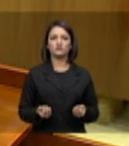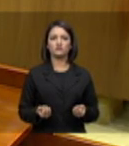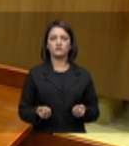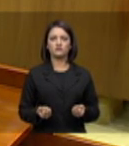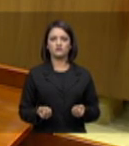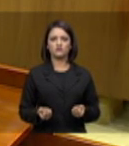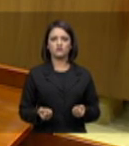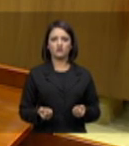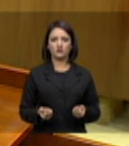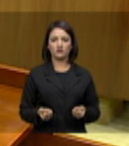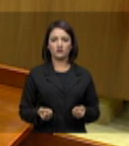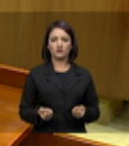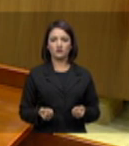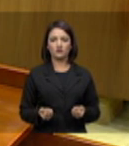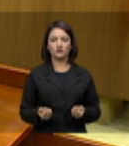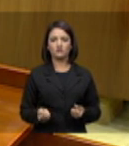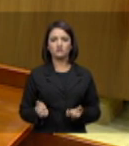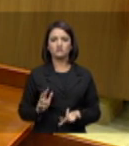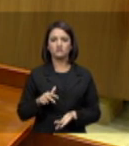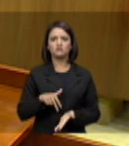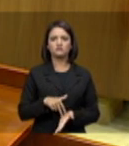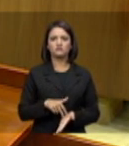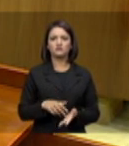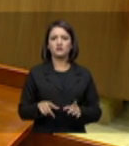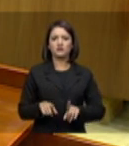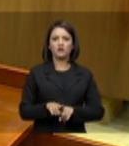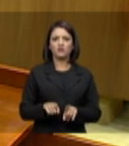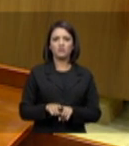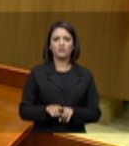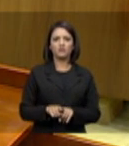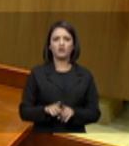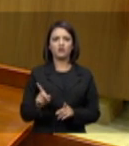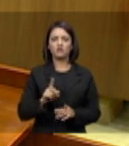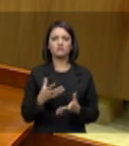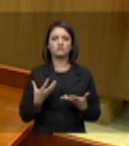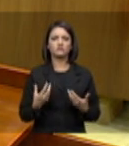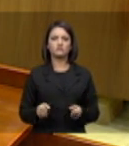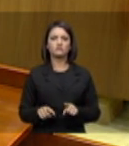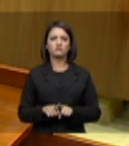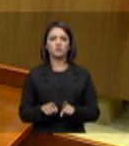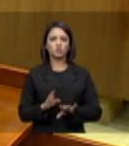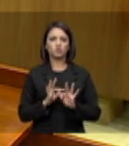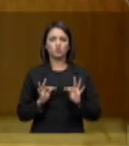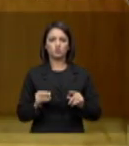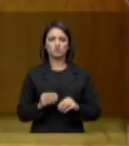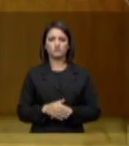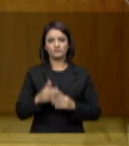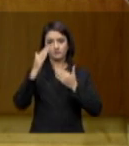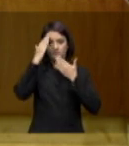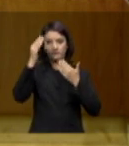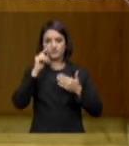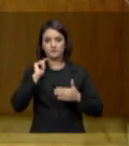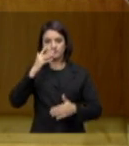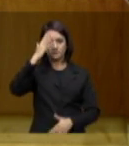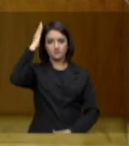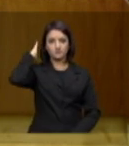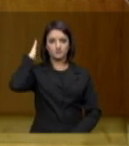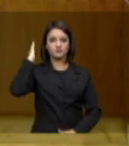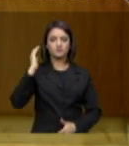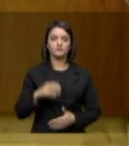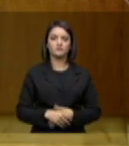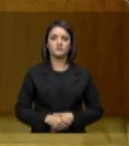requerente da medida incidental e não referendo o quanto a matéria de fundo para desse marco aurélio a